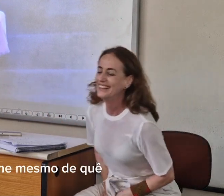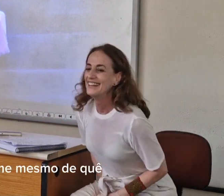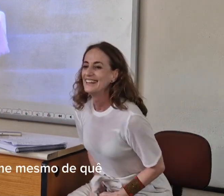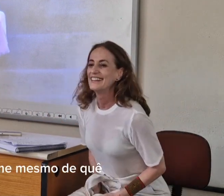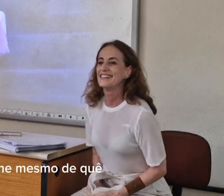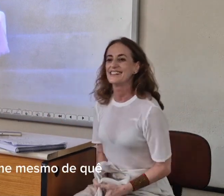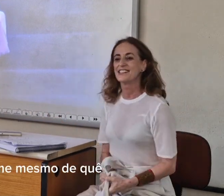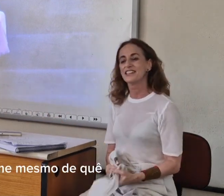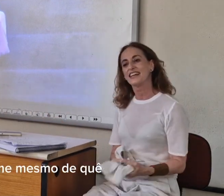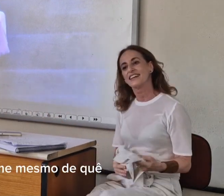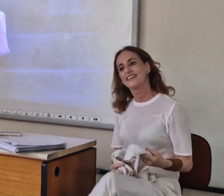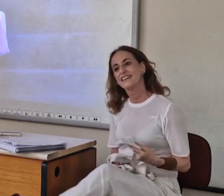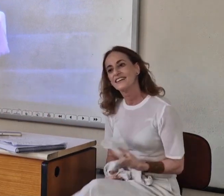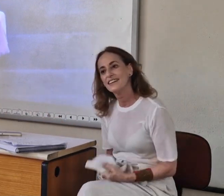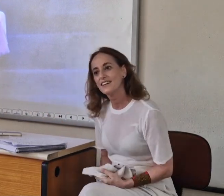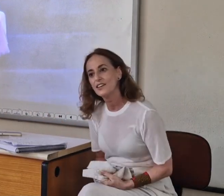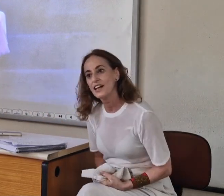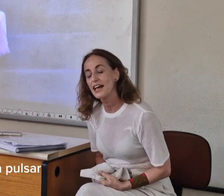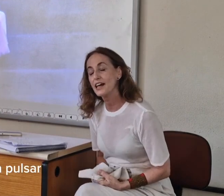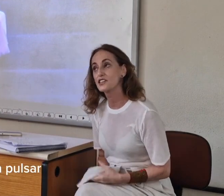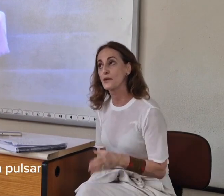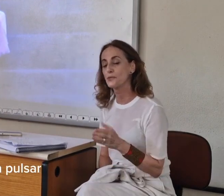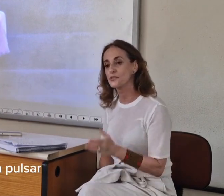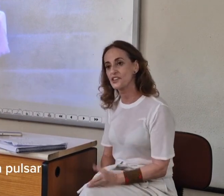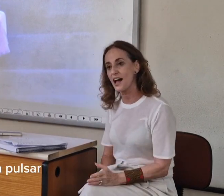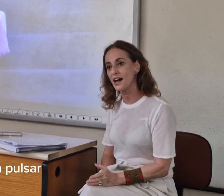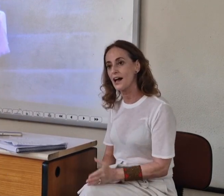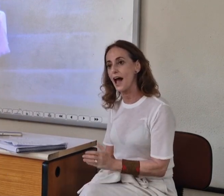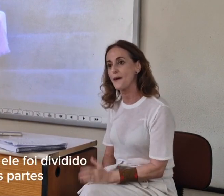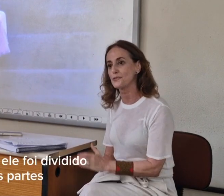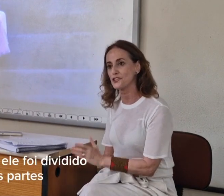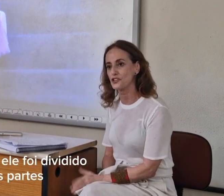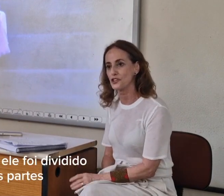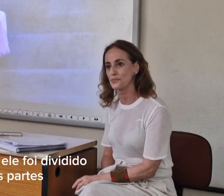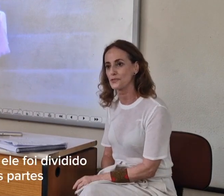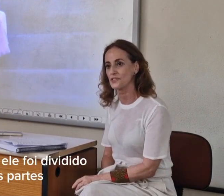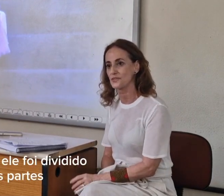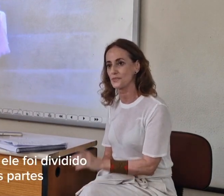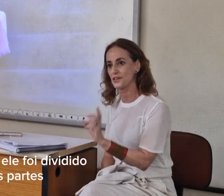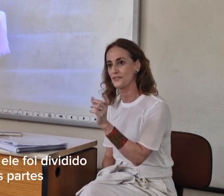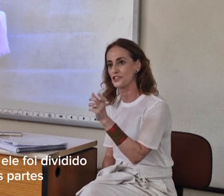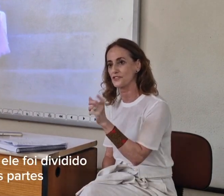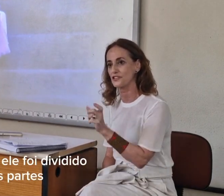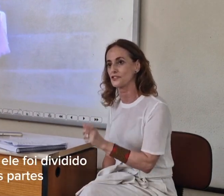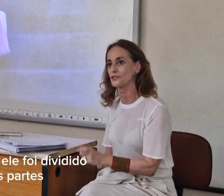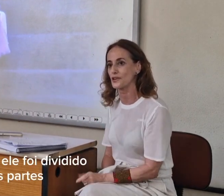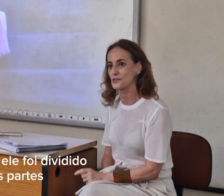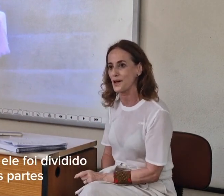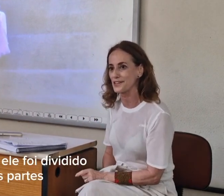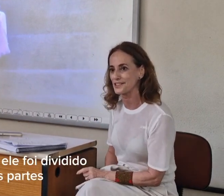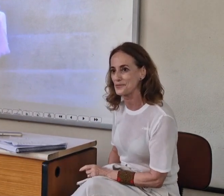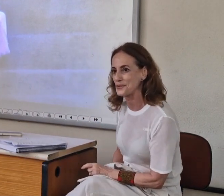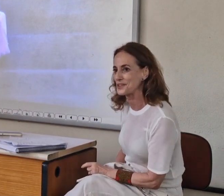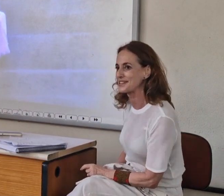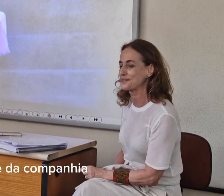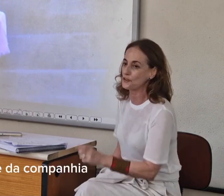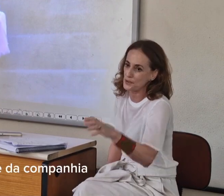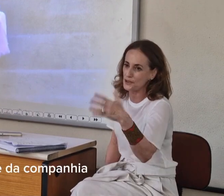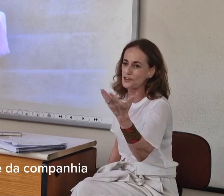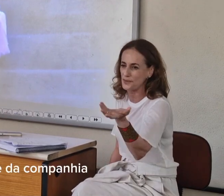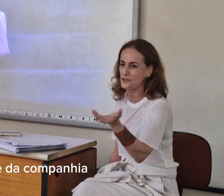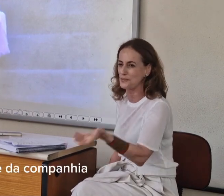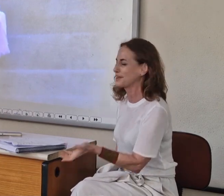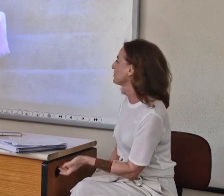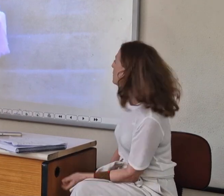qual é o nome desse que é esse? Chama Pulsar Arcos e Dicos. Foi dividido em duas partes.